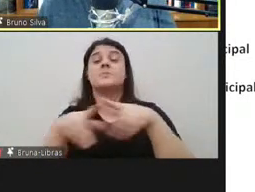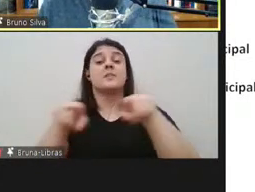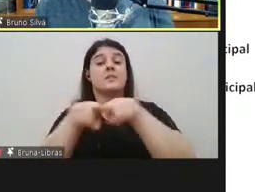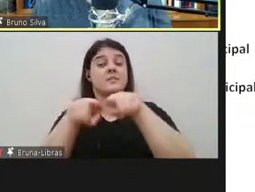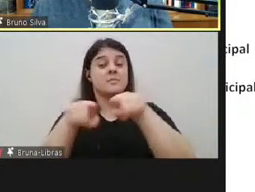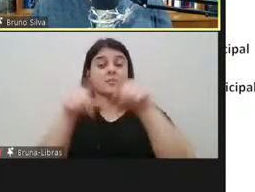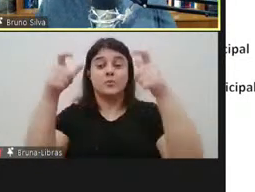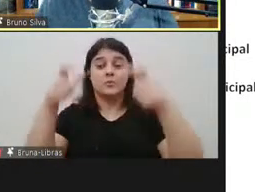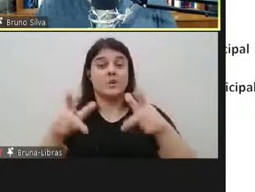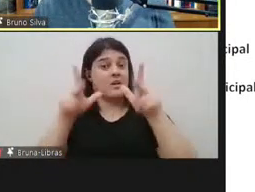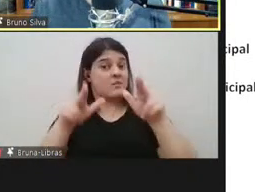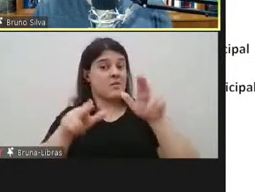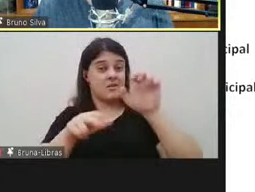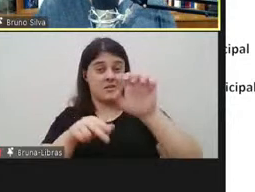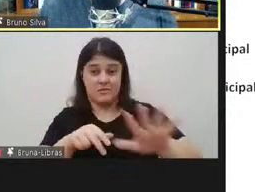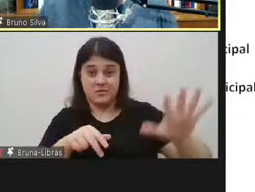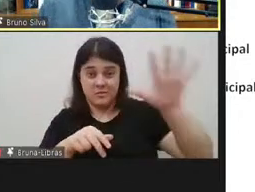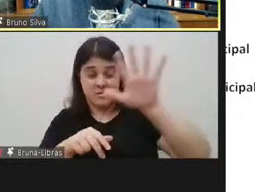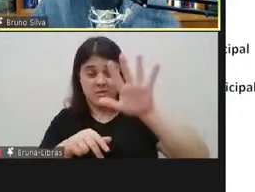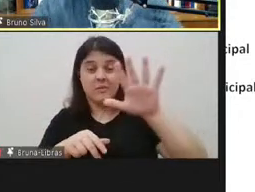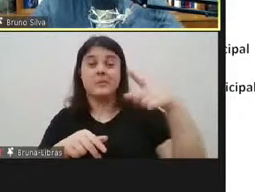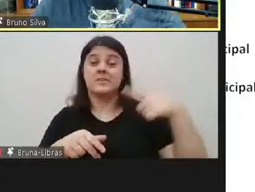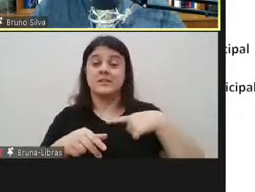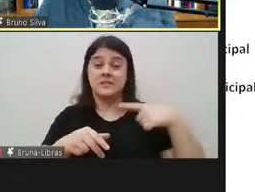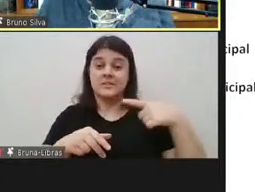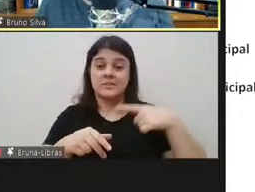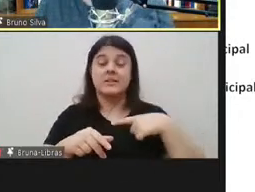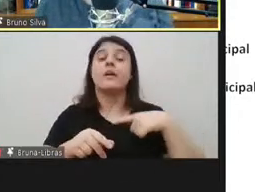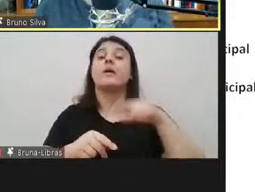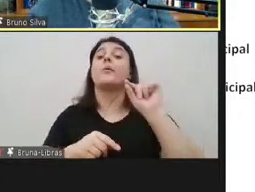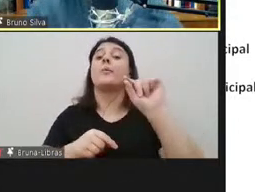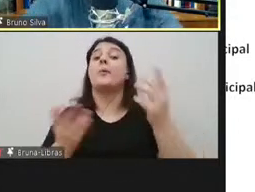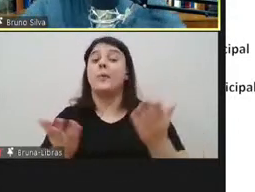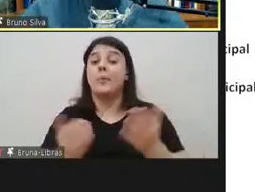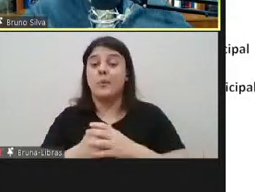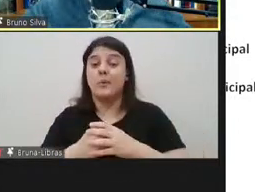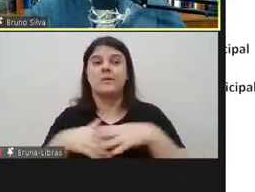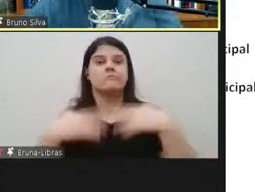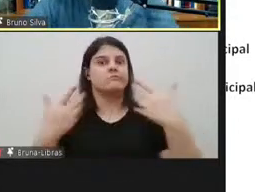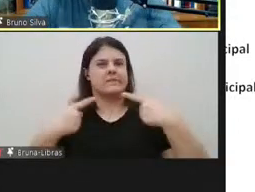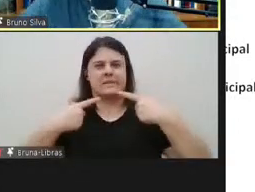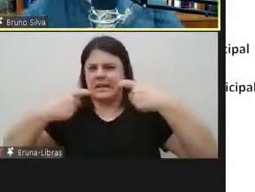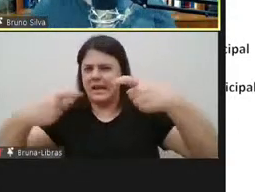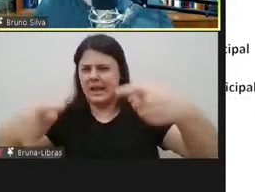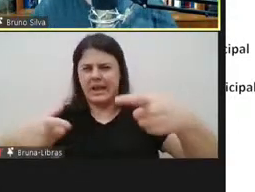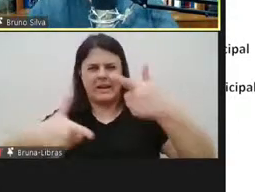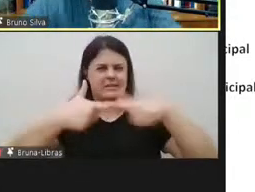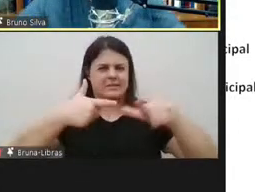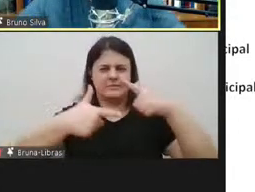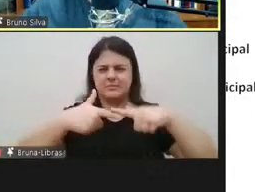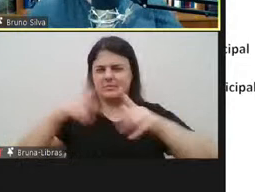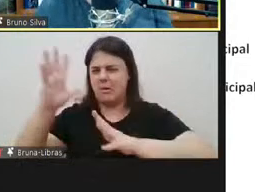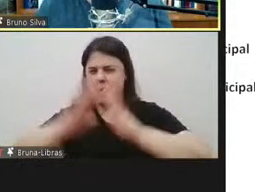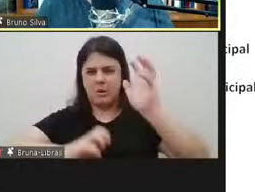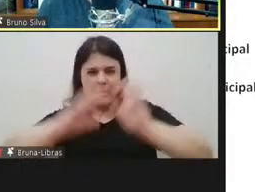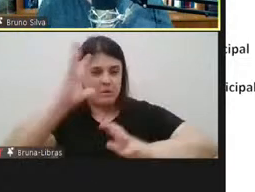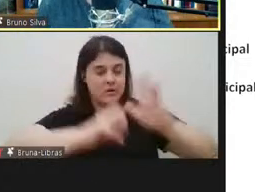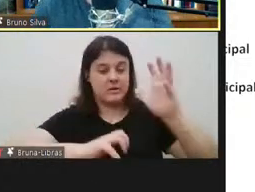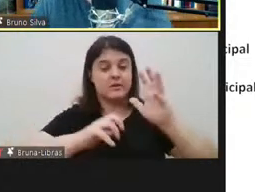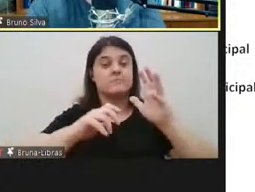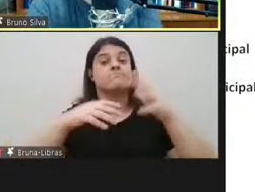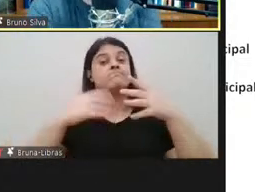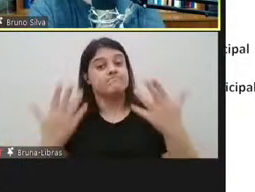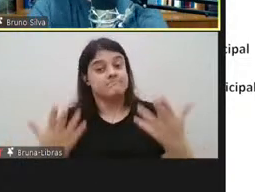mais não espaço como aquele da Europa onde você tem justamente tantas guerras tantos conflitos que explicam